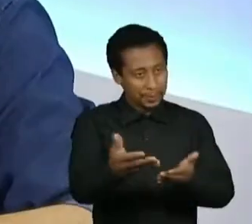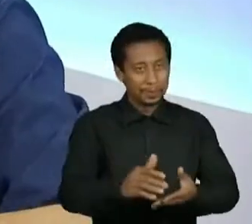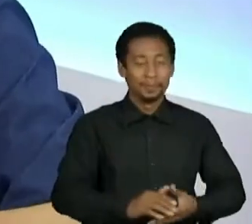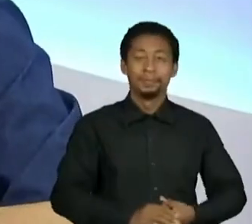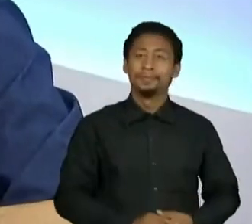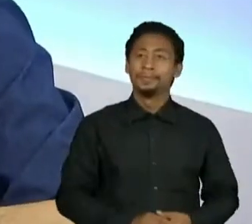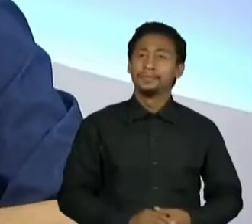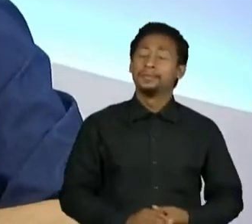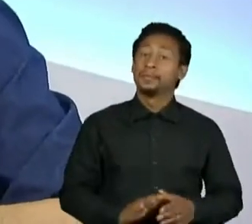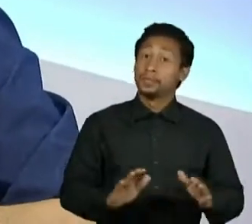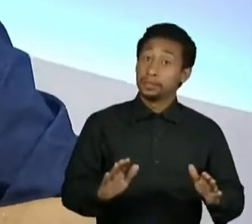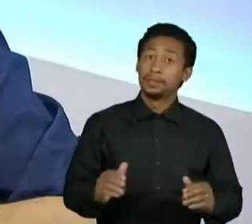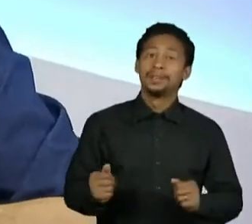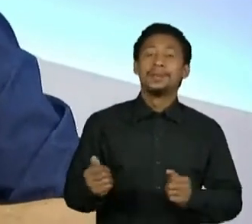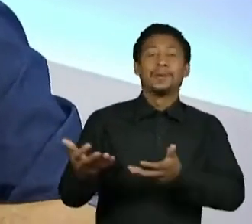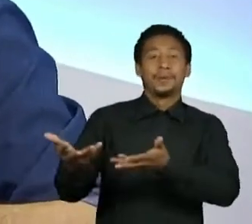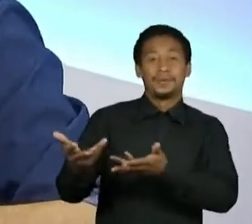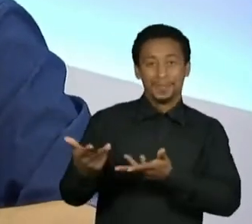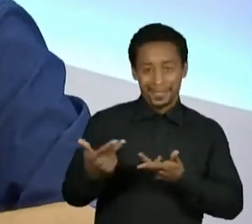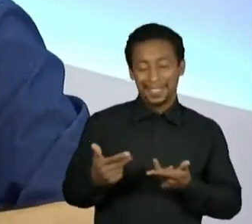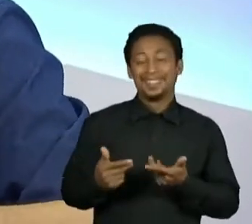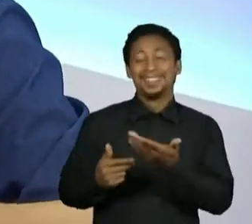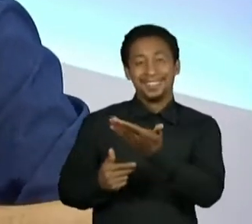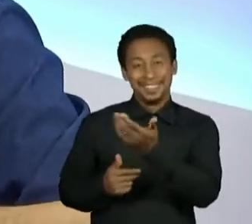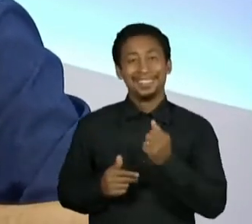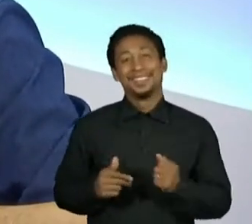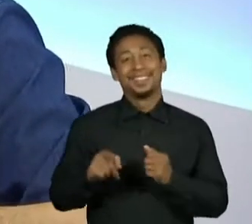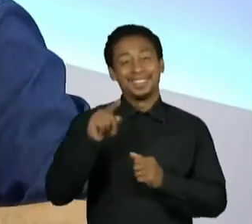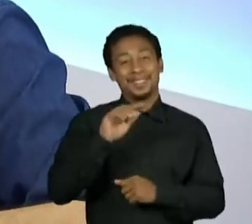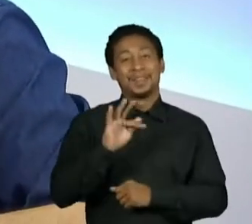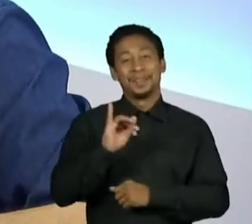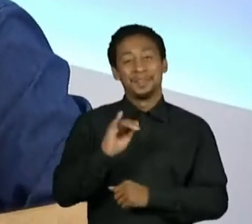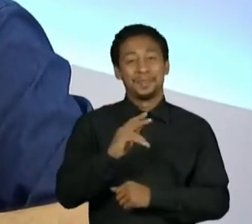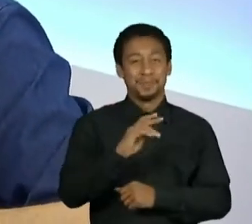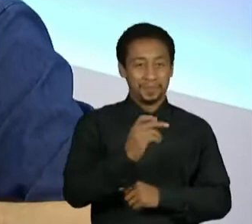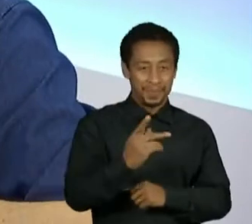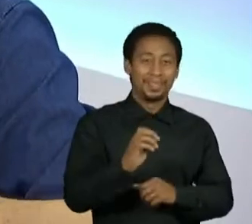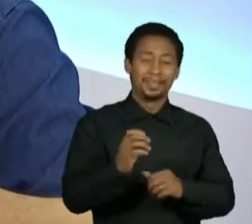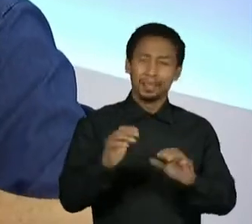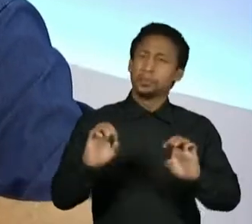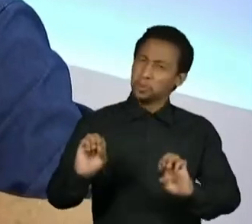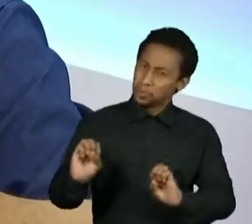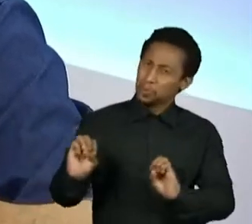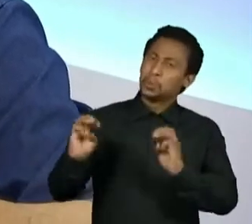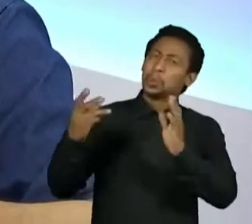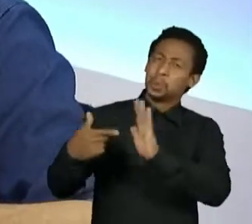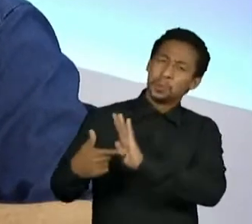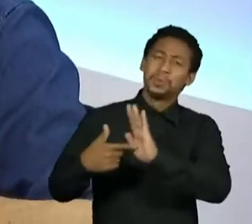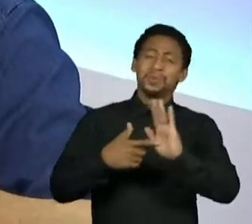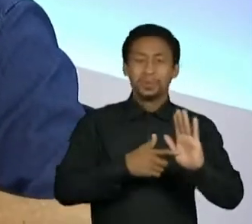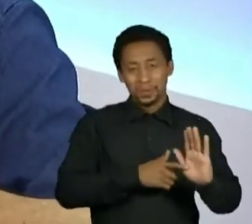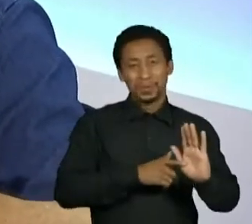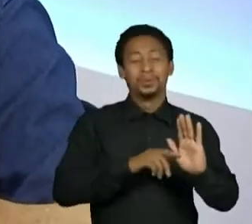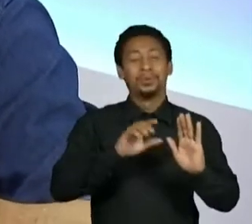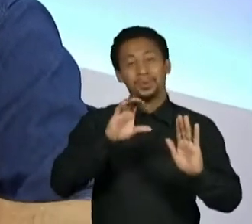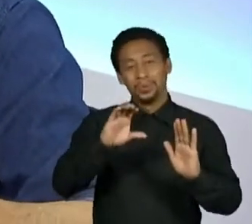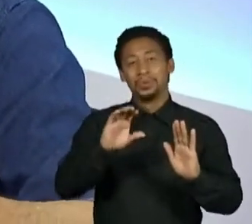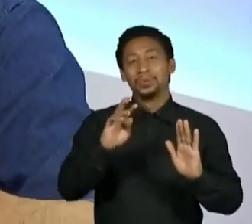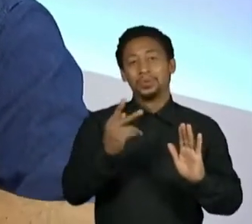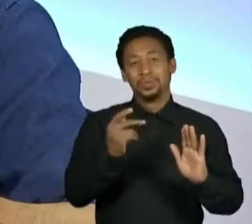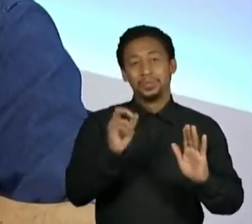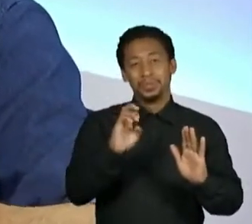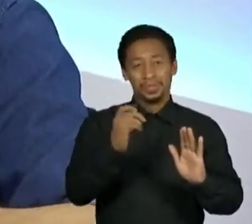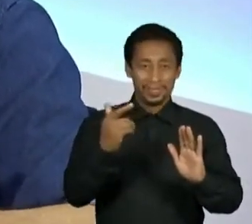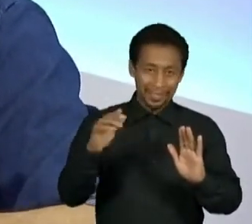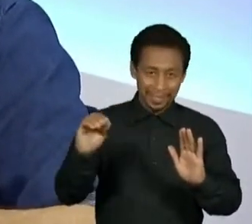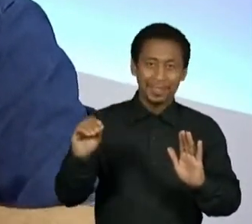Nada disso, inclusive o Tinhorão foi meu convidado na Flip e deu um show ali naquela tenda, tanto de erudição e história da cultura, mas também do